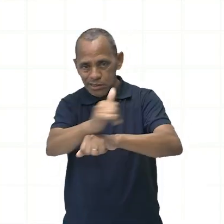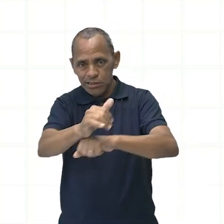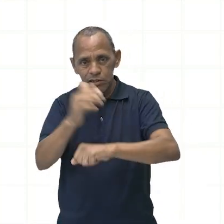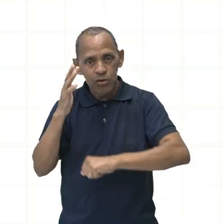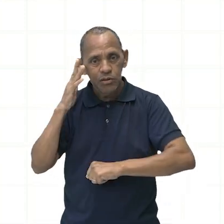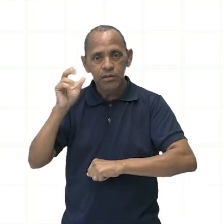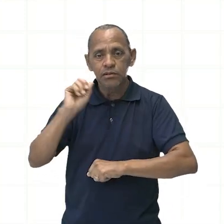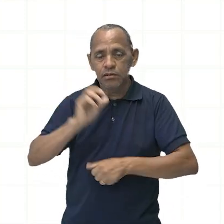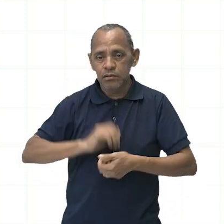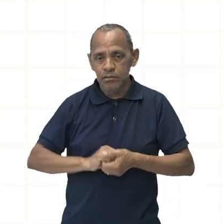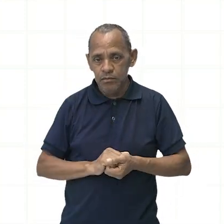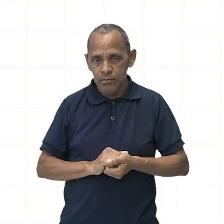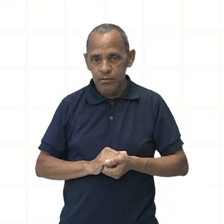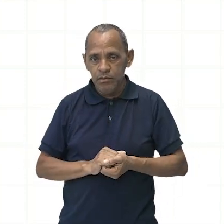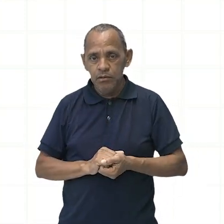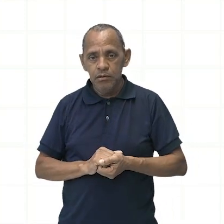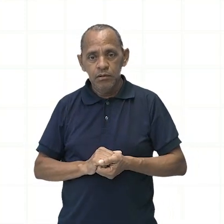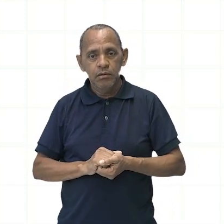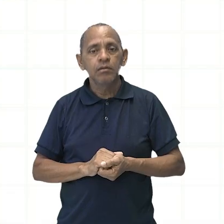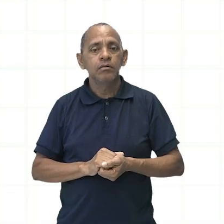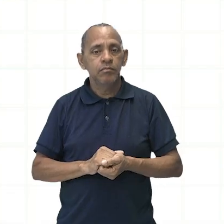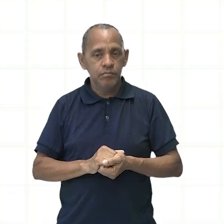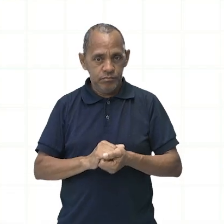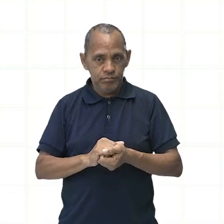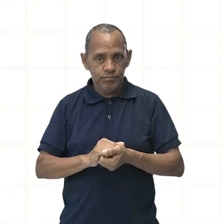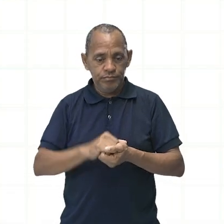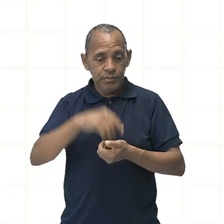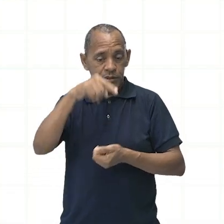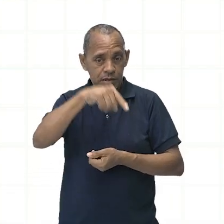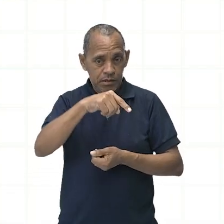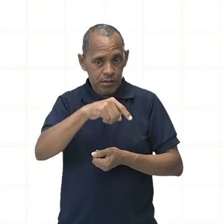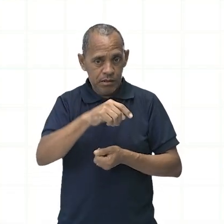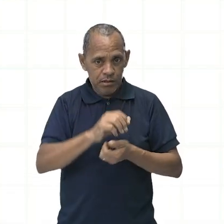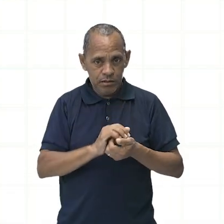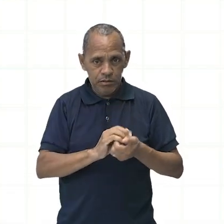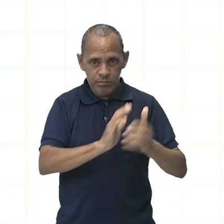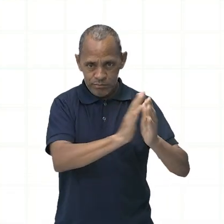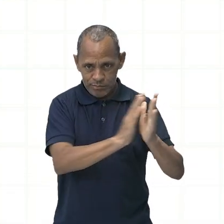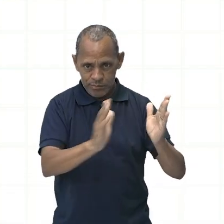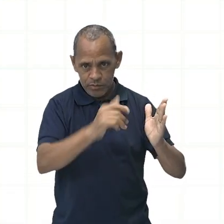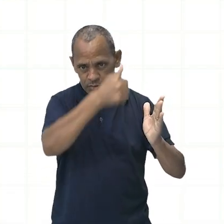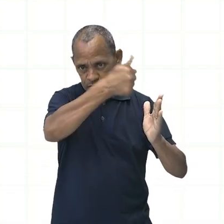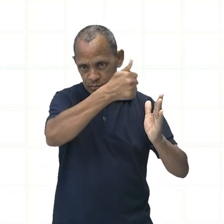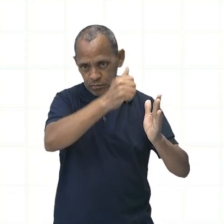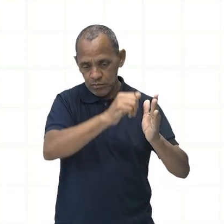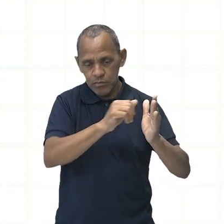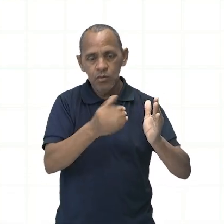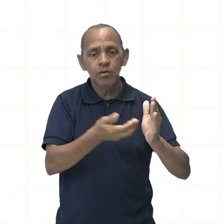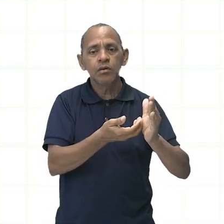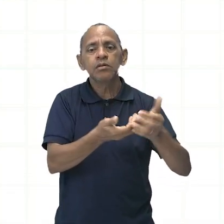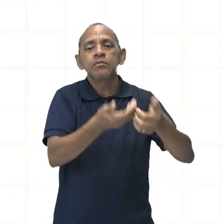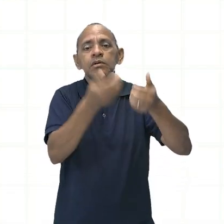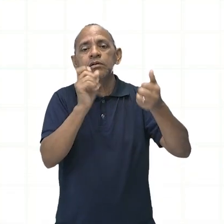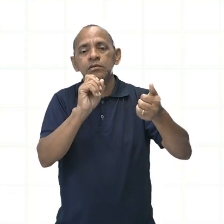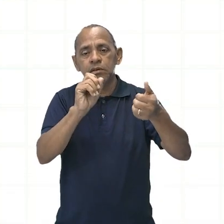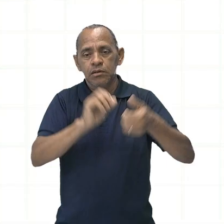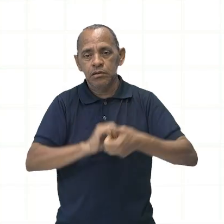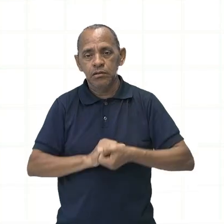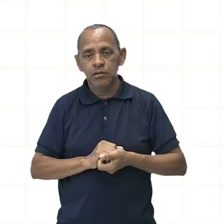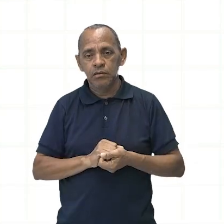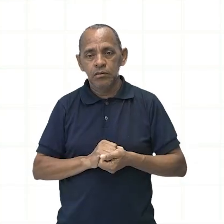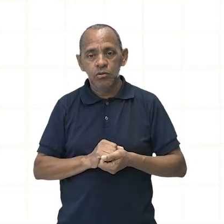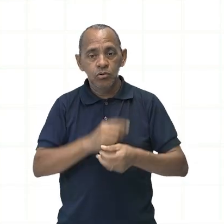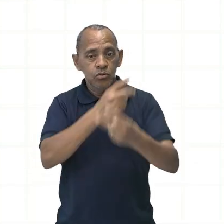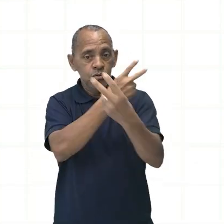acontecer? Vejam só, na metáfase 1, o que é separado, o que vai ser alinhado, aqui, serão